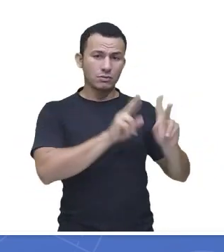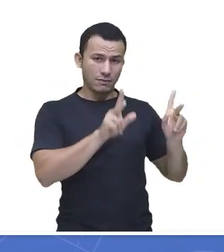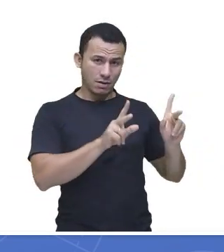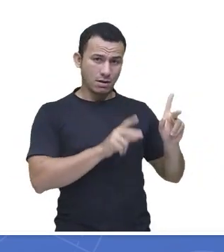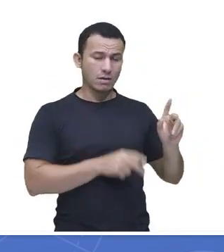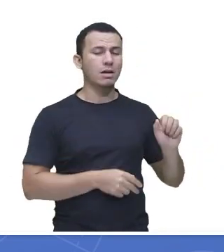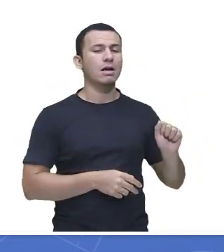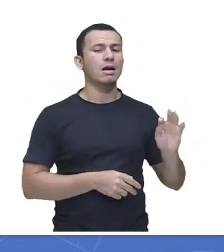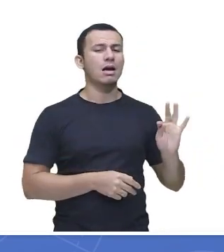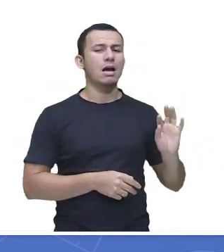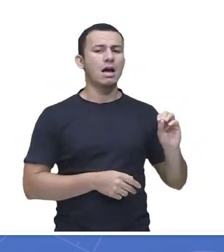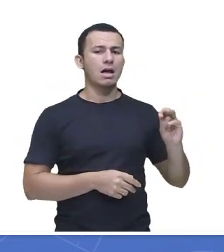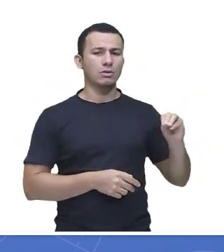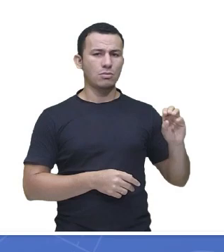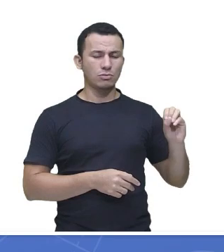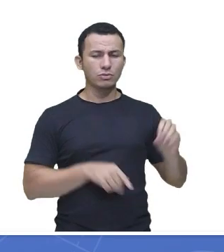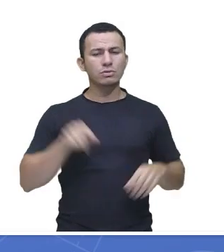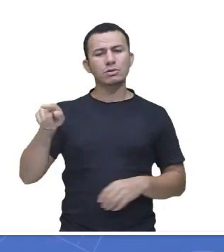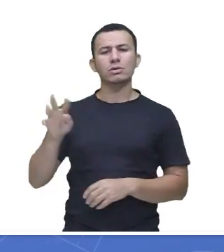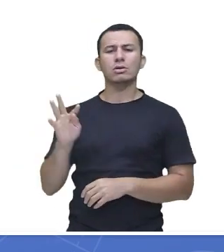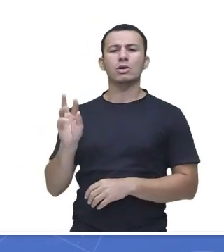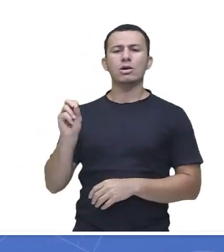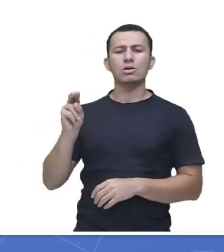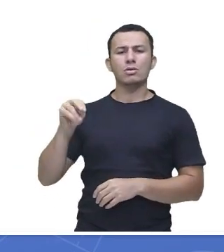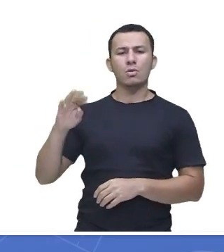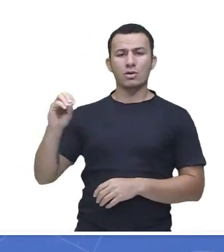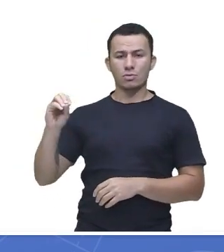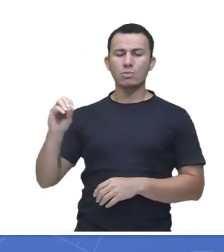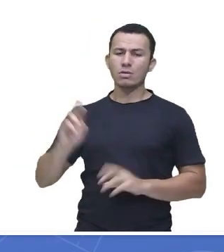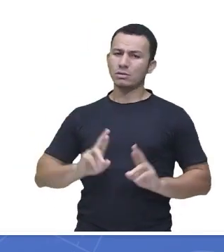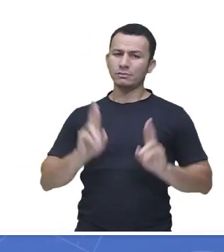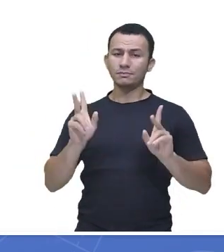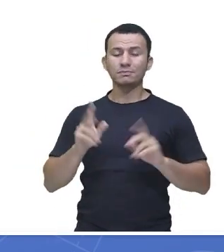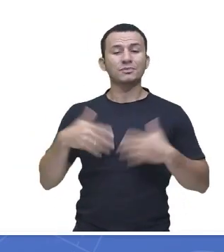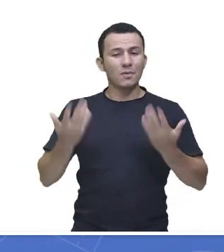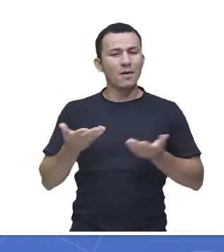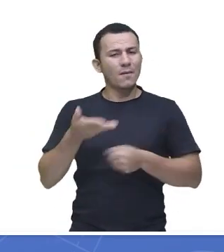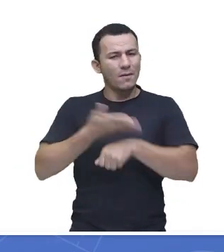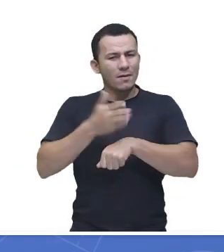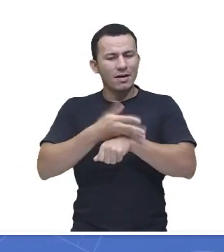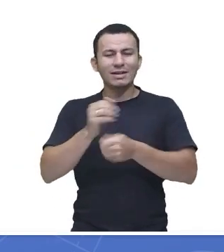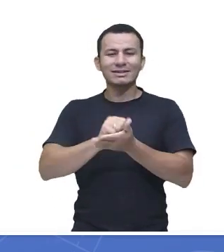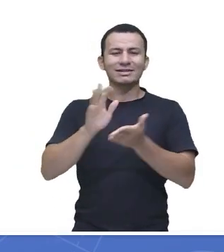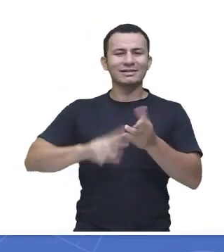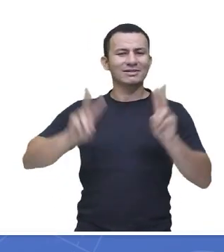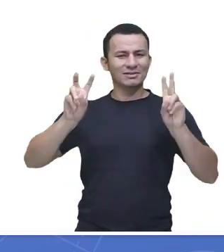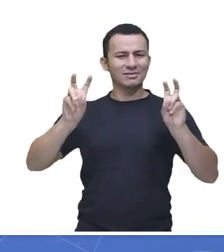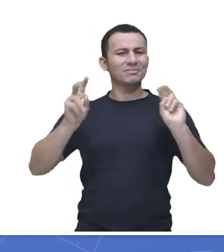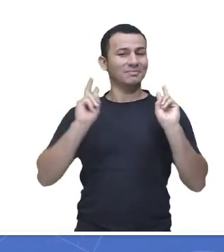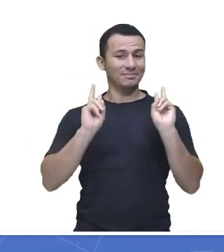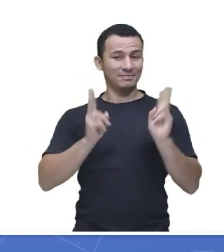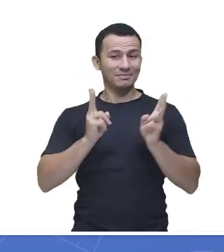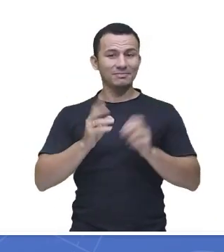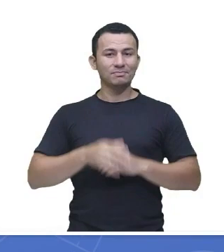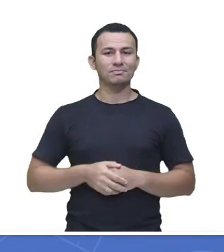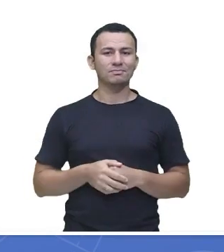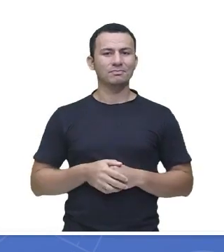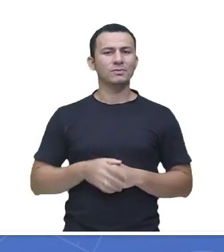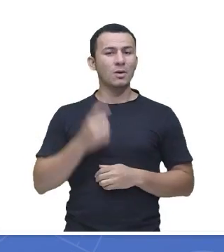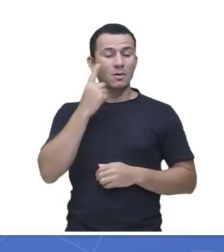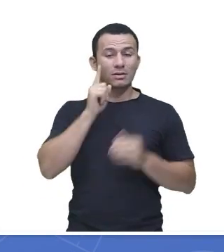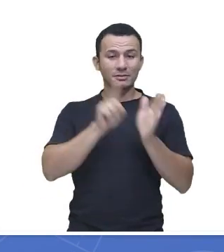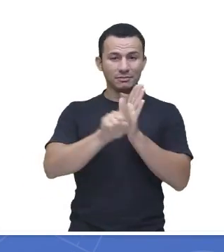e os pronomes oblíquos tônicos, tá bom? Então, agora é hora de exercitar sobre esse conteúdo. Vamos às nossas